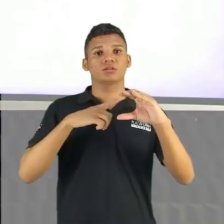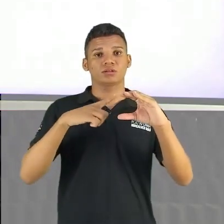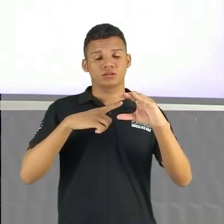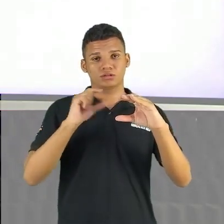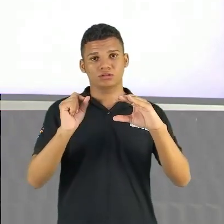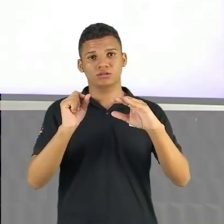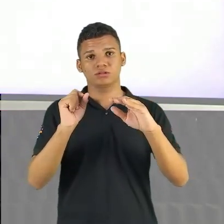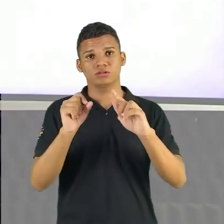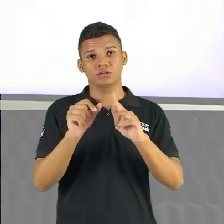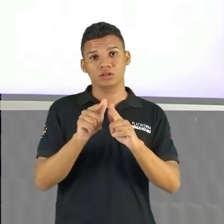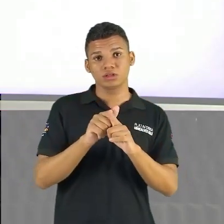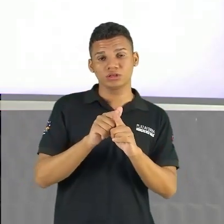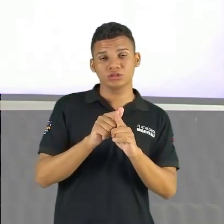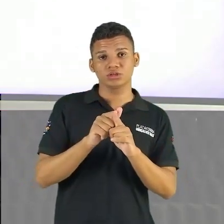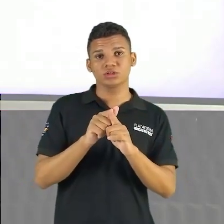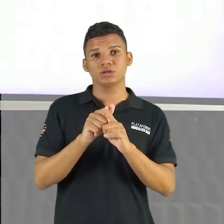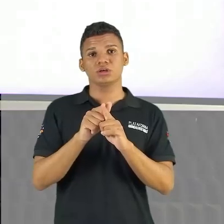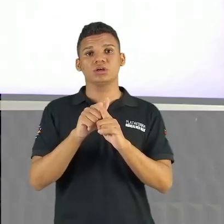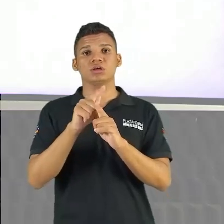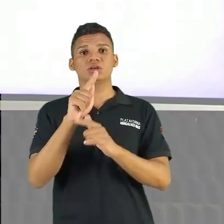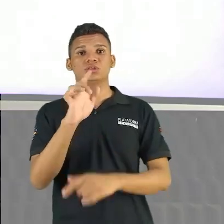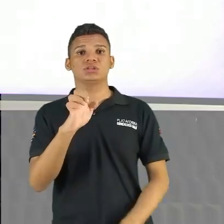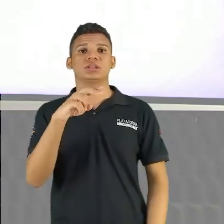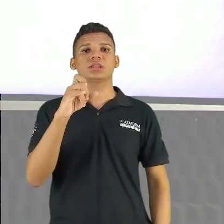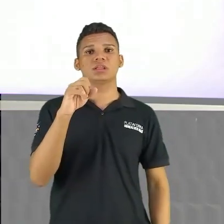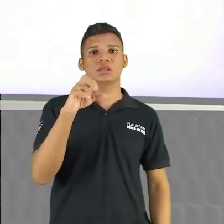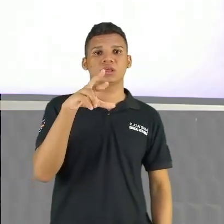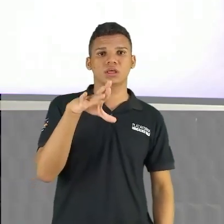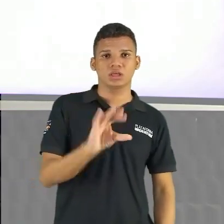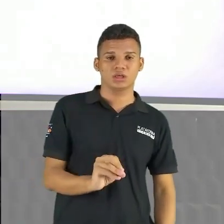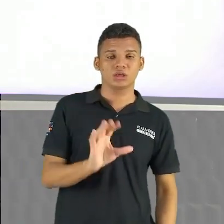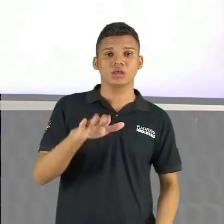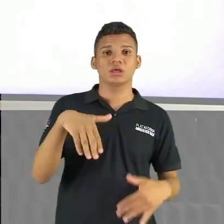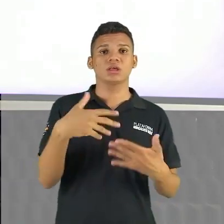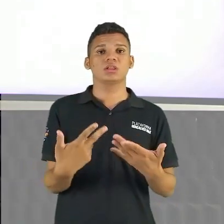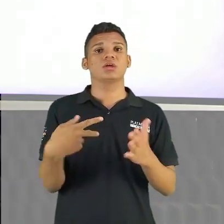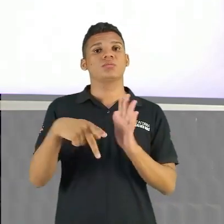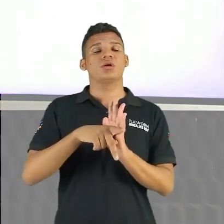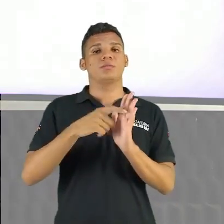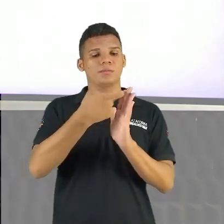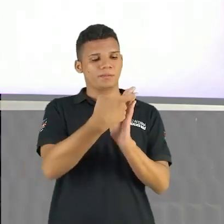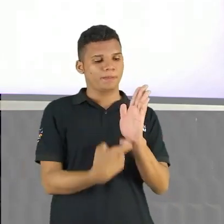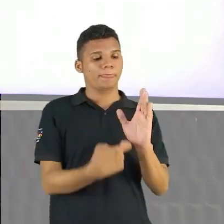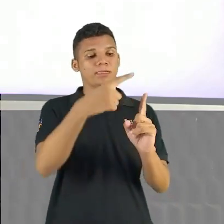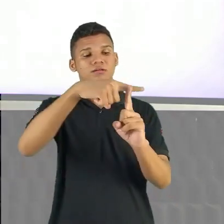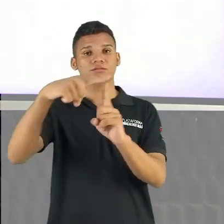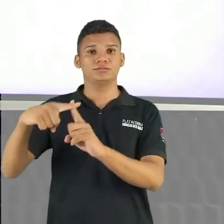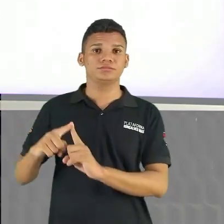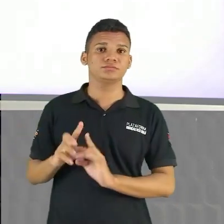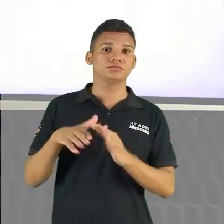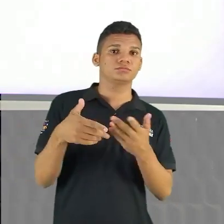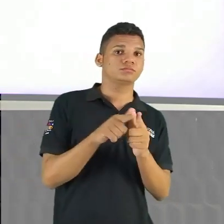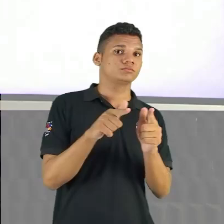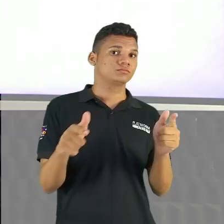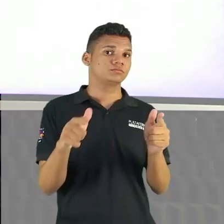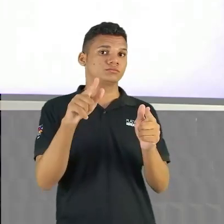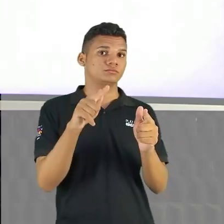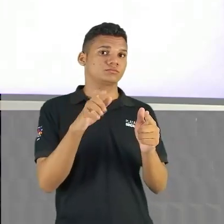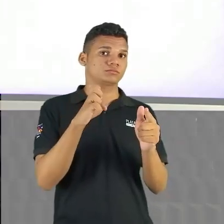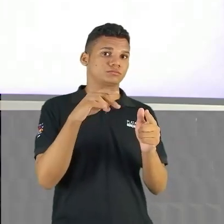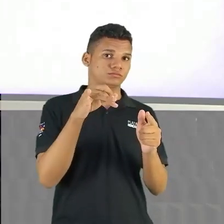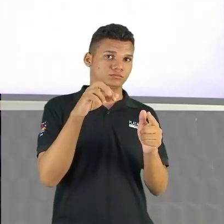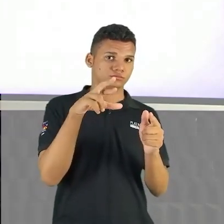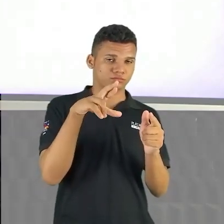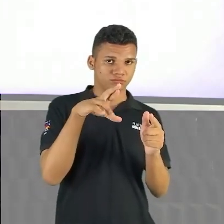e argumentação uma característica de tipologia textual o gênero é como o tipo